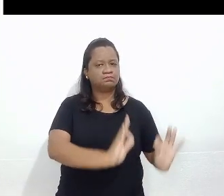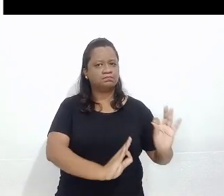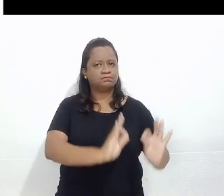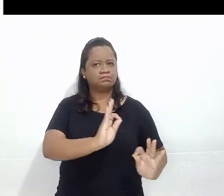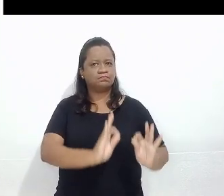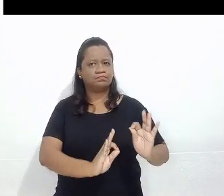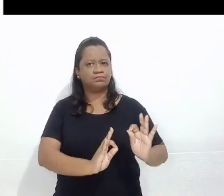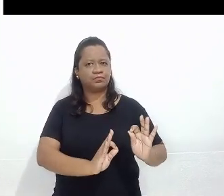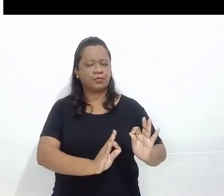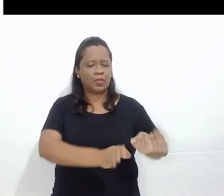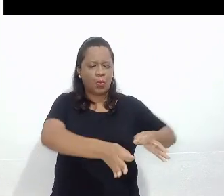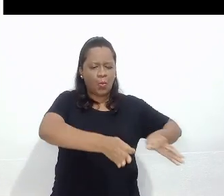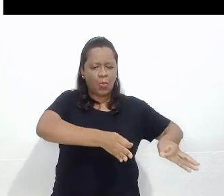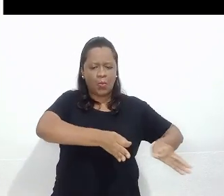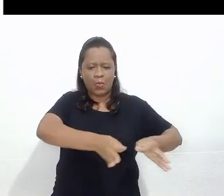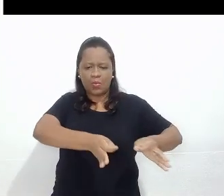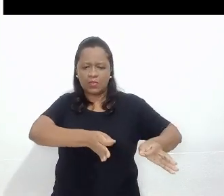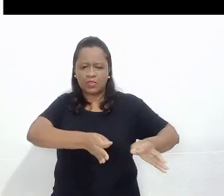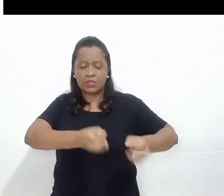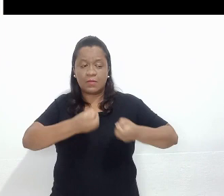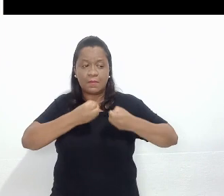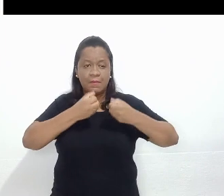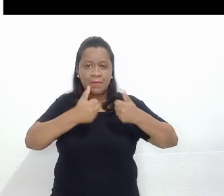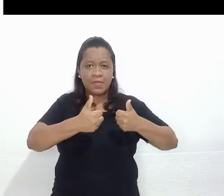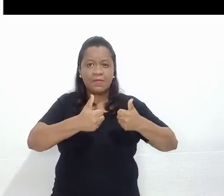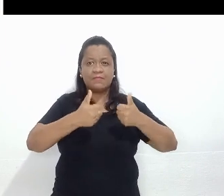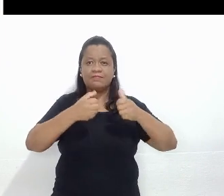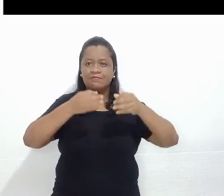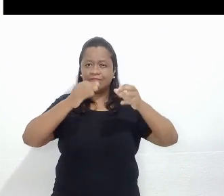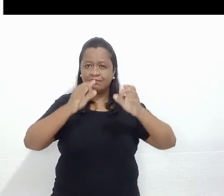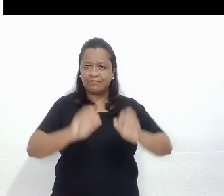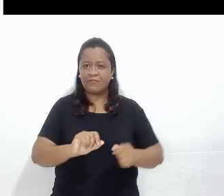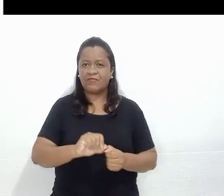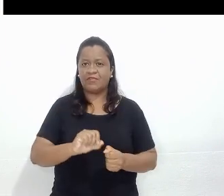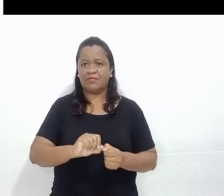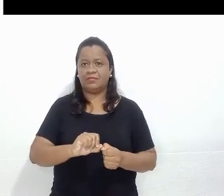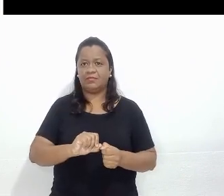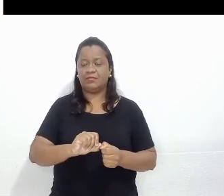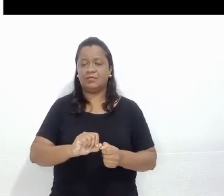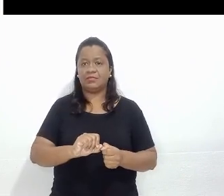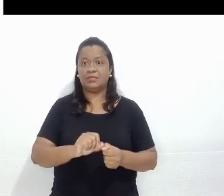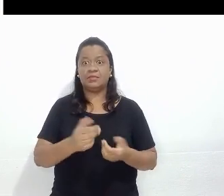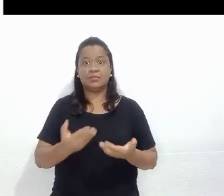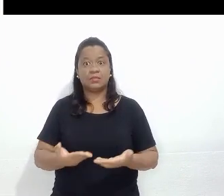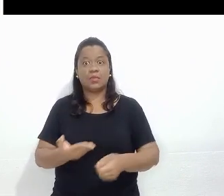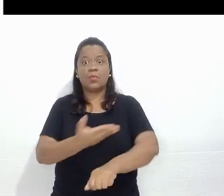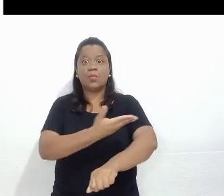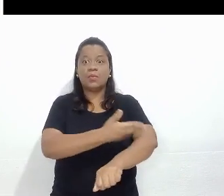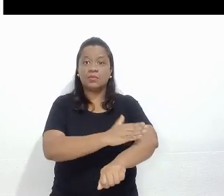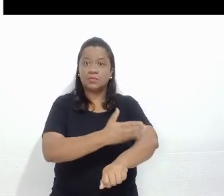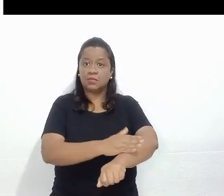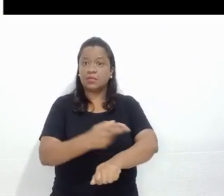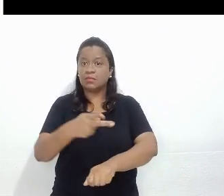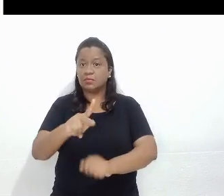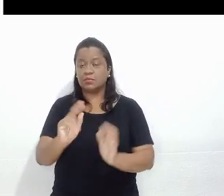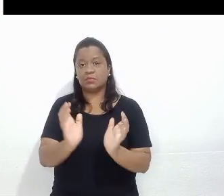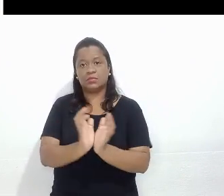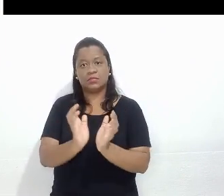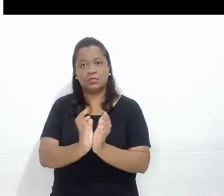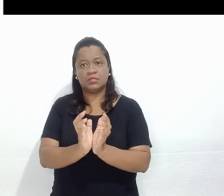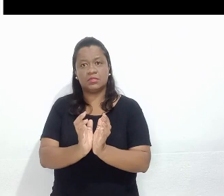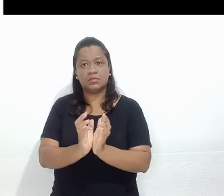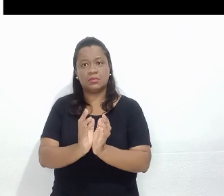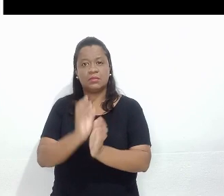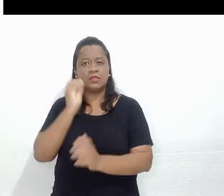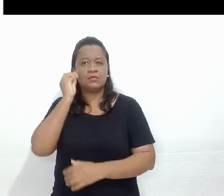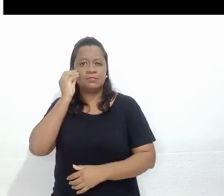bem organizado, se as coisas estiverem bem feitas. Então, ensaie com a sua equipe, teste a sua luz, teste a